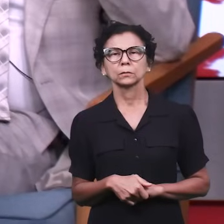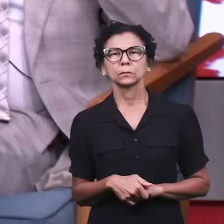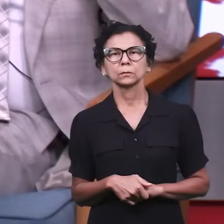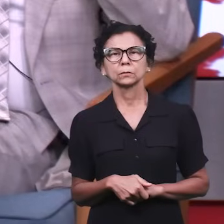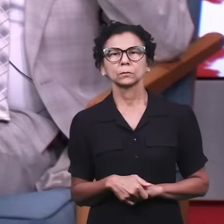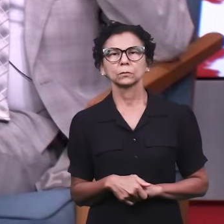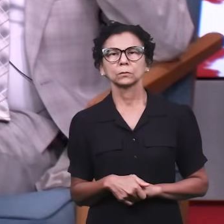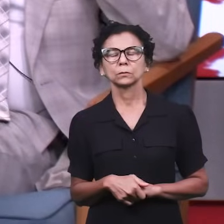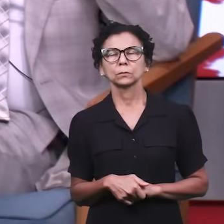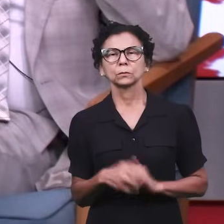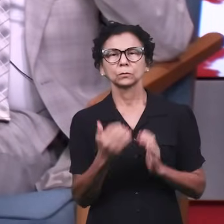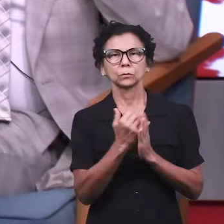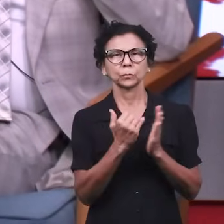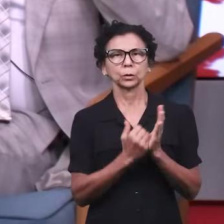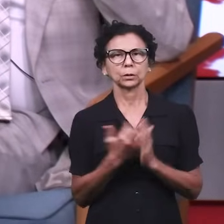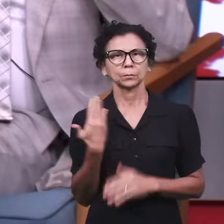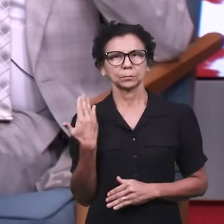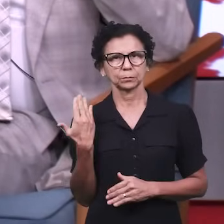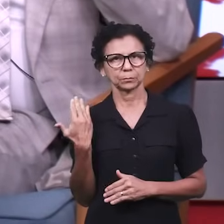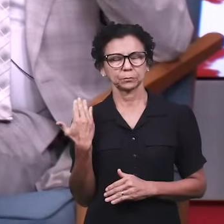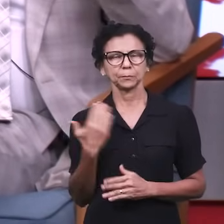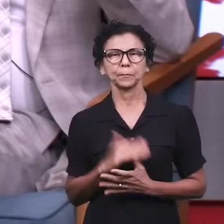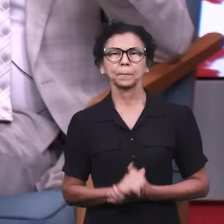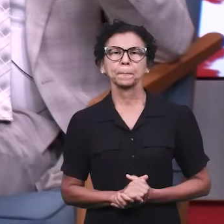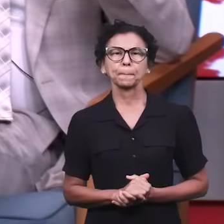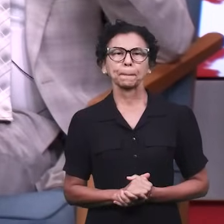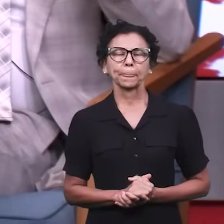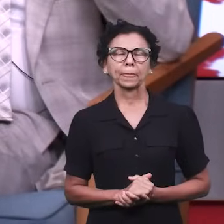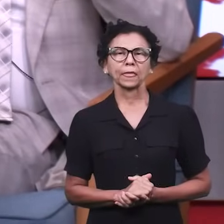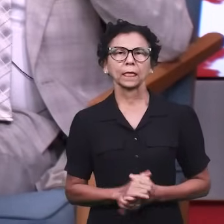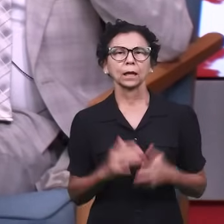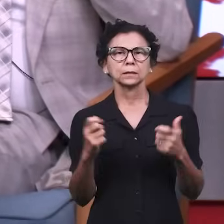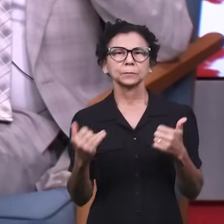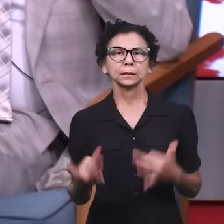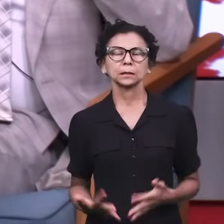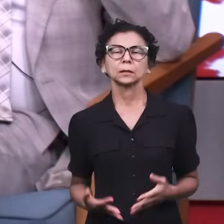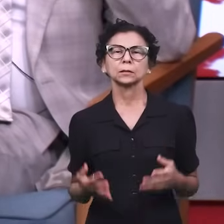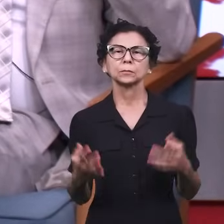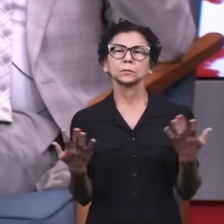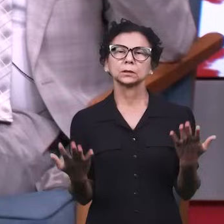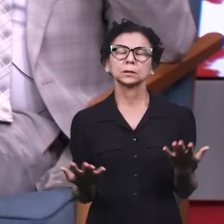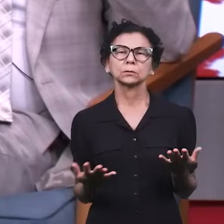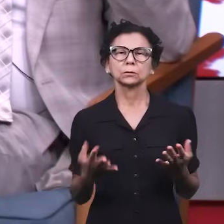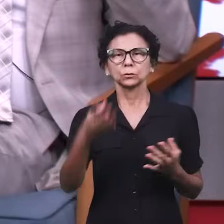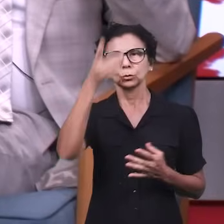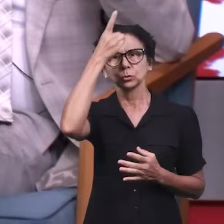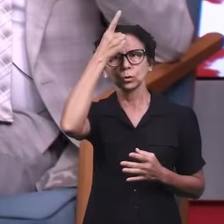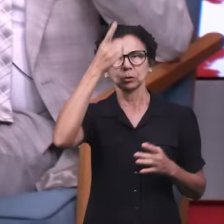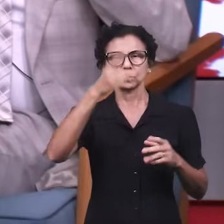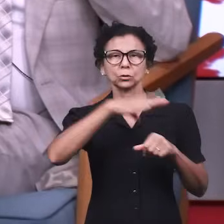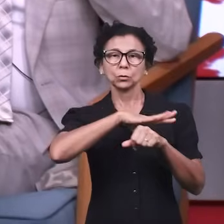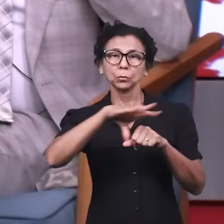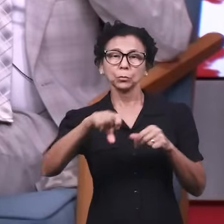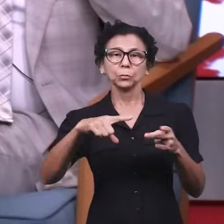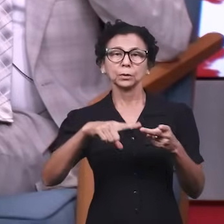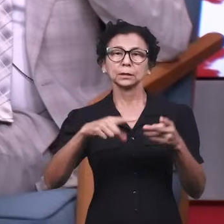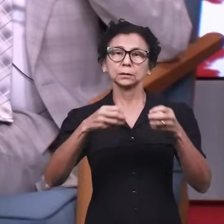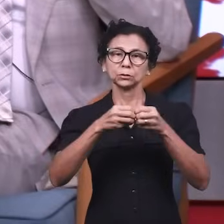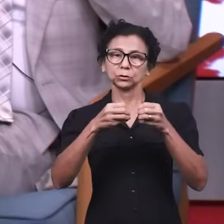No nosso programa anterior, nós estávamos falando a respeito das curas e das